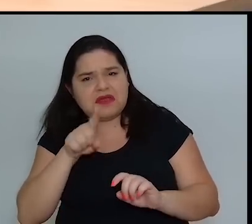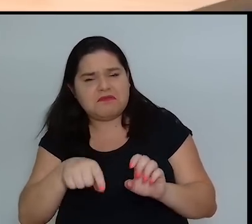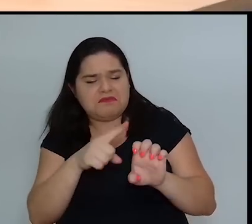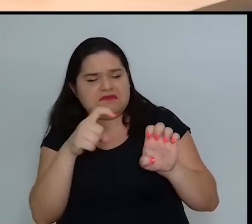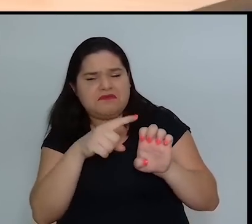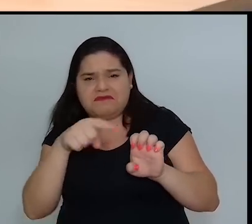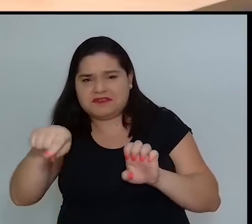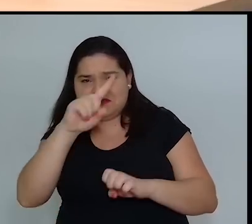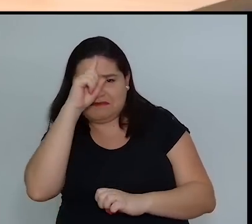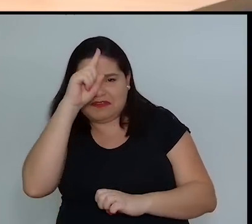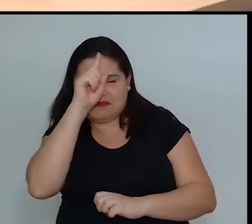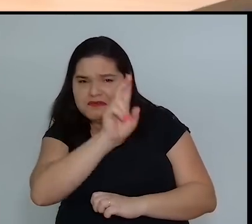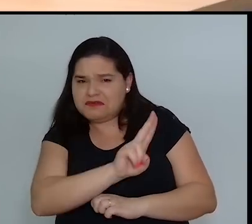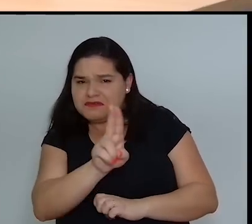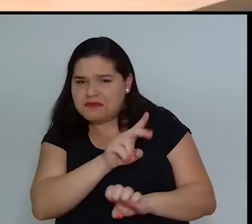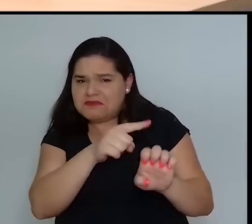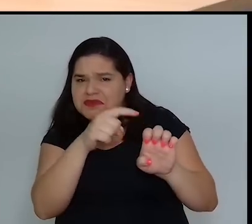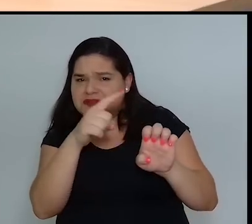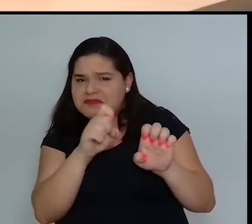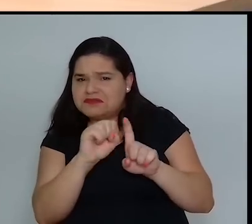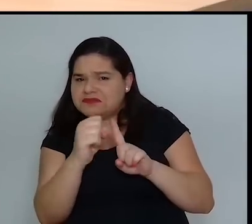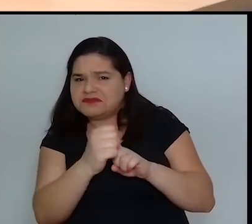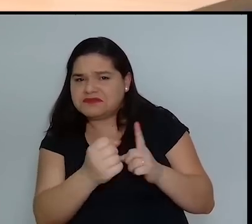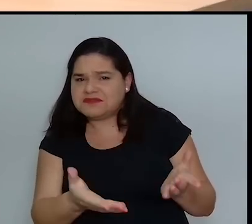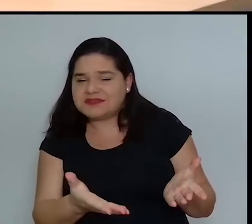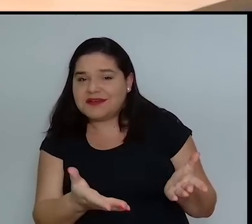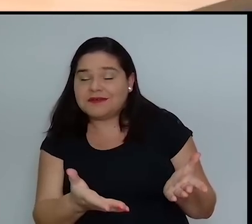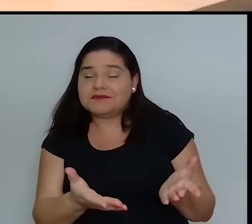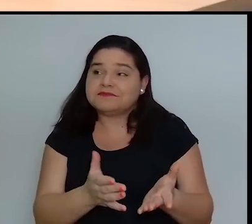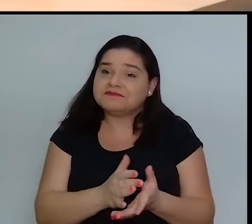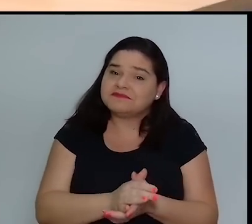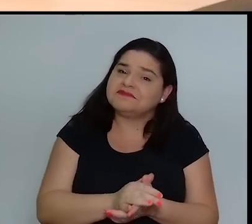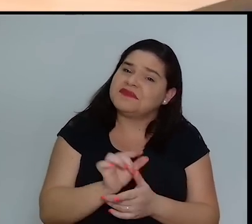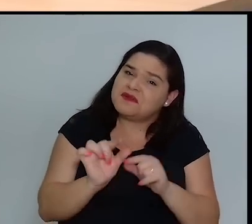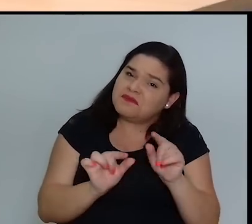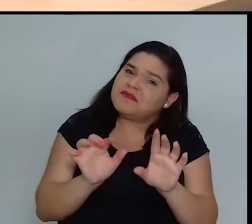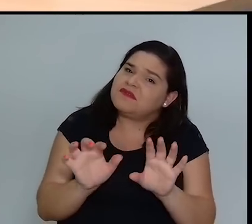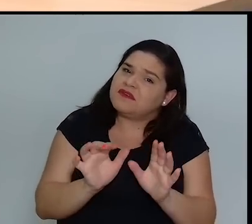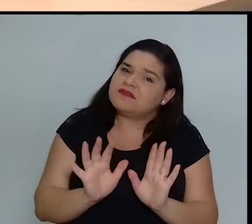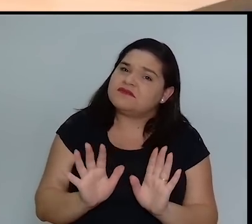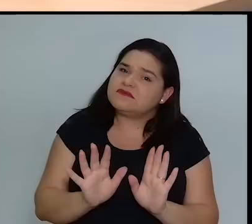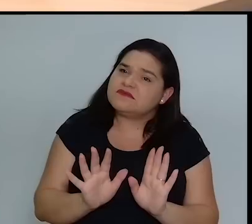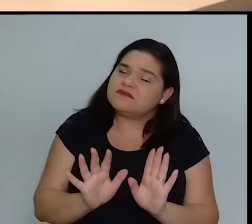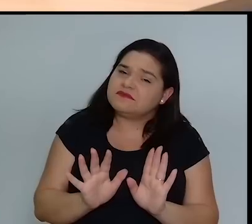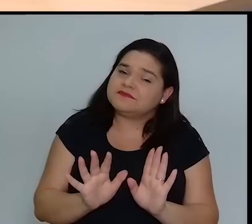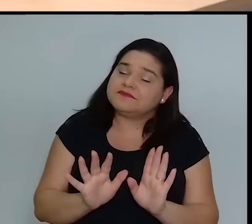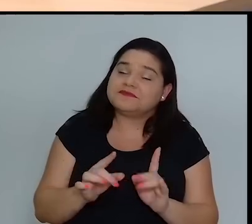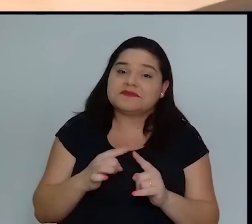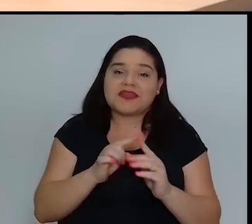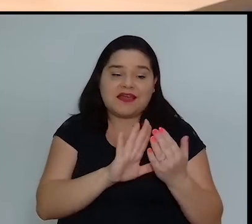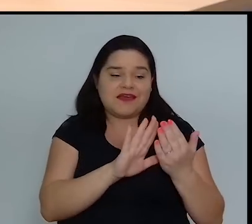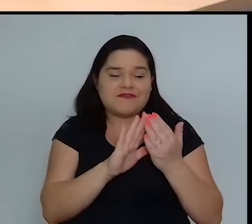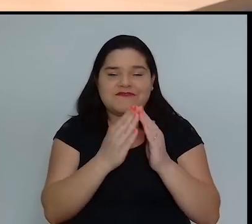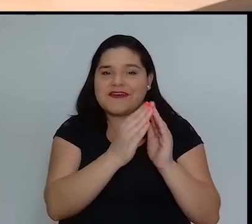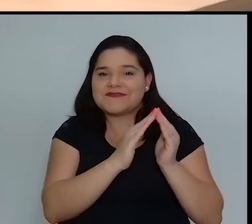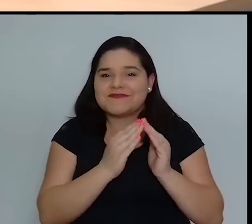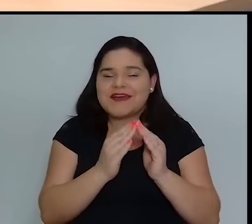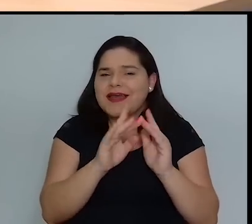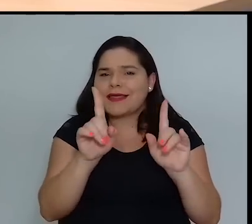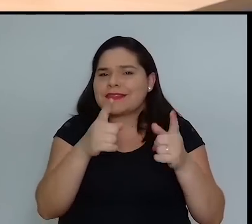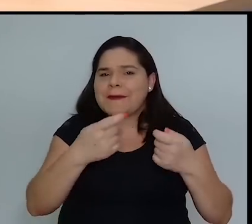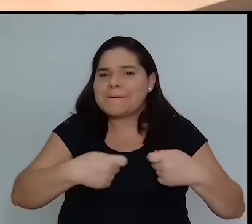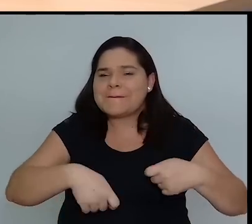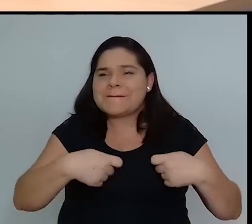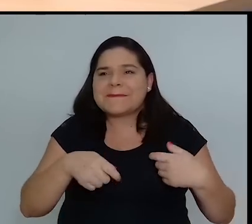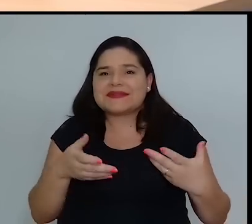que estão inventando esse negócio oficial né e é um pouco isso né quer dizer a favela Não não precisa